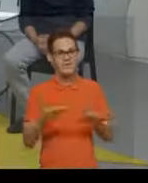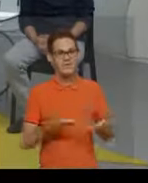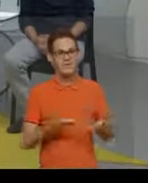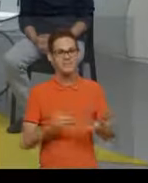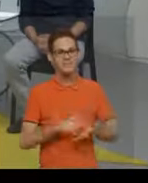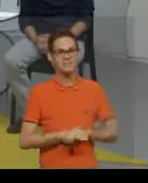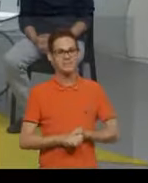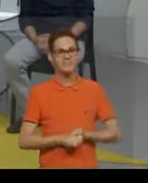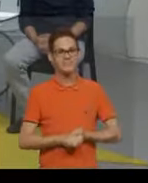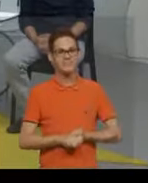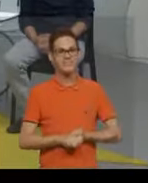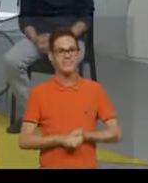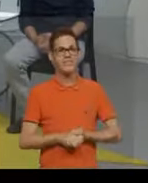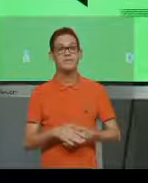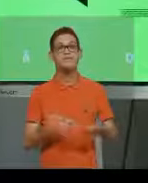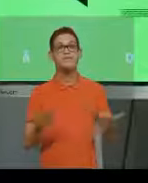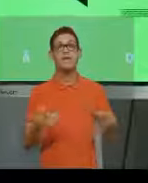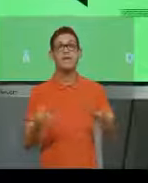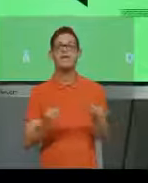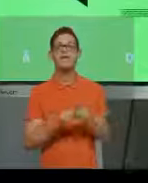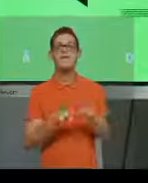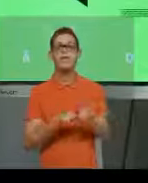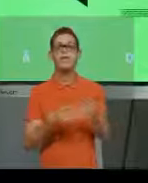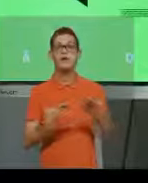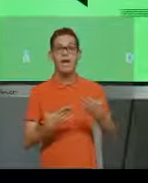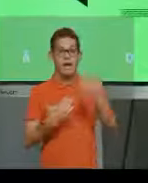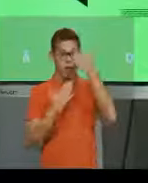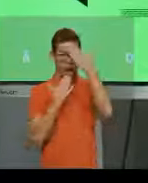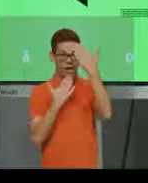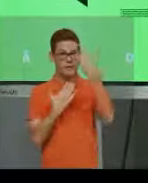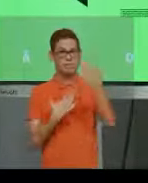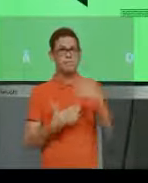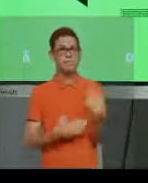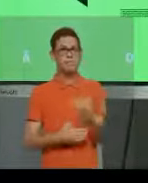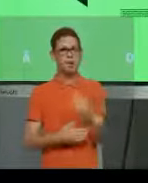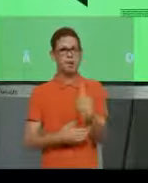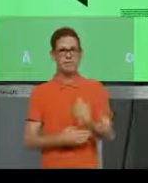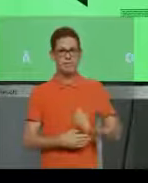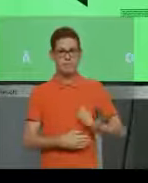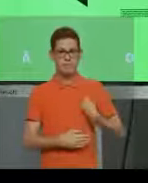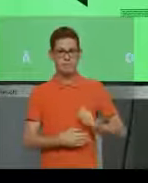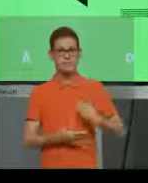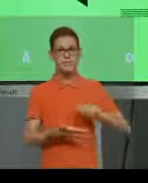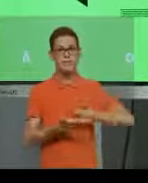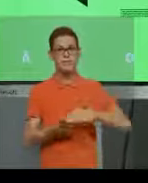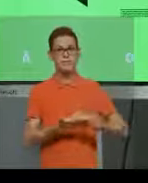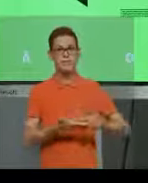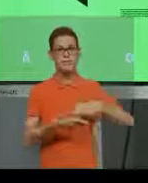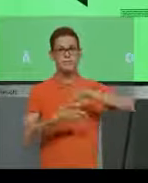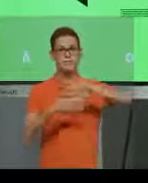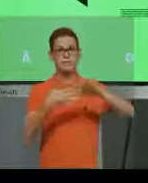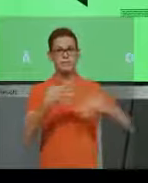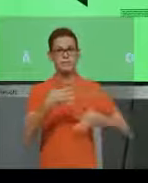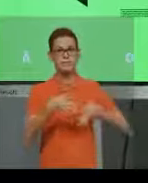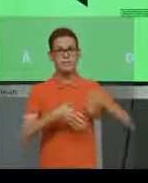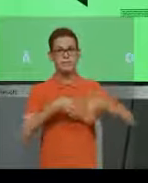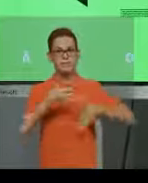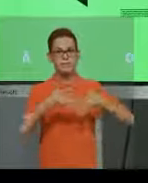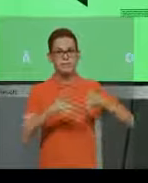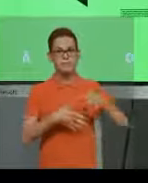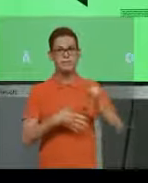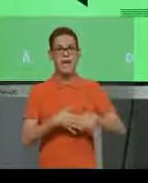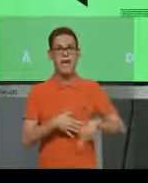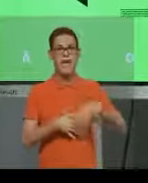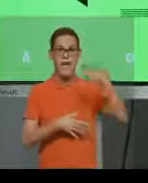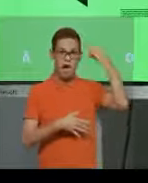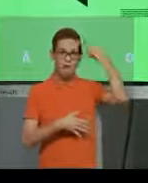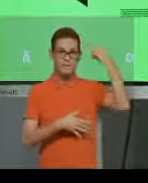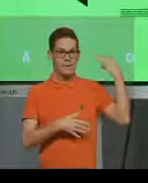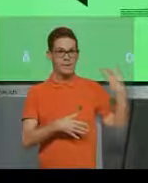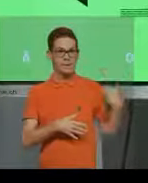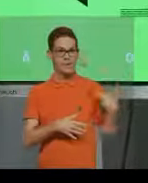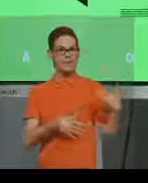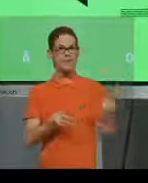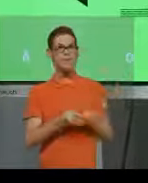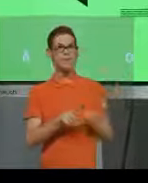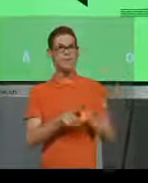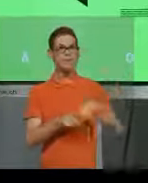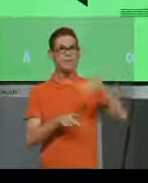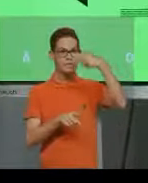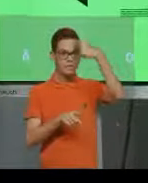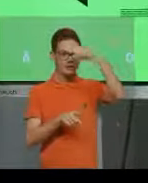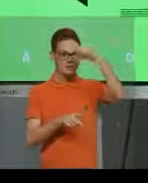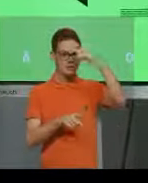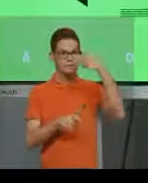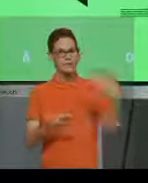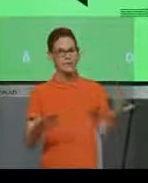professores. Gostaria também de agradecer a presença dos nossos intérpretes de Libras, a Mariana Tupinambá e o